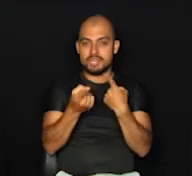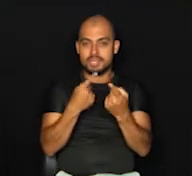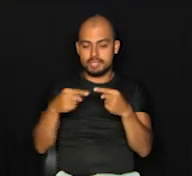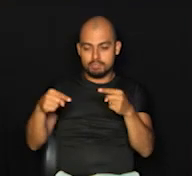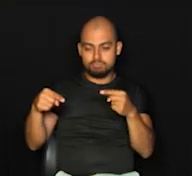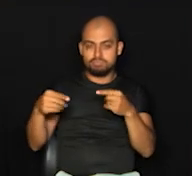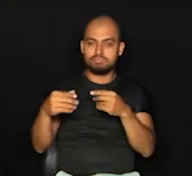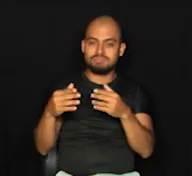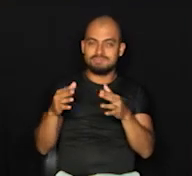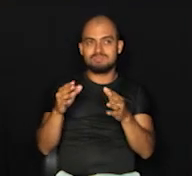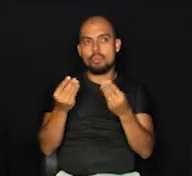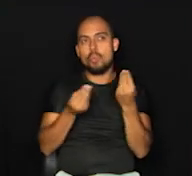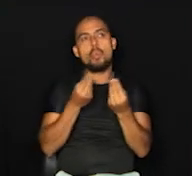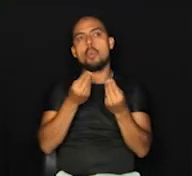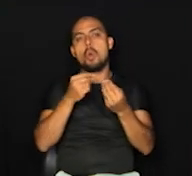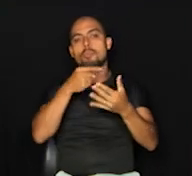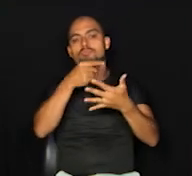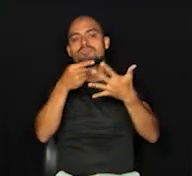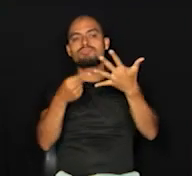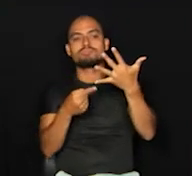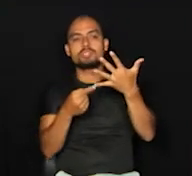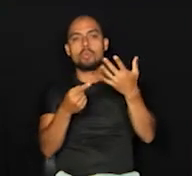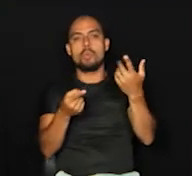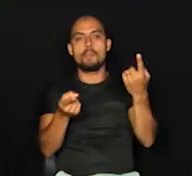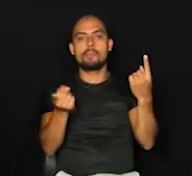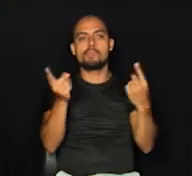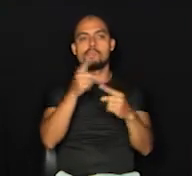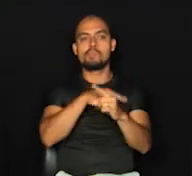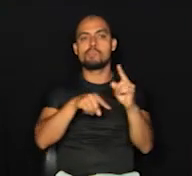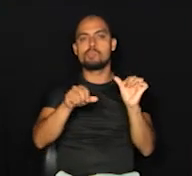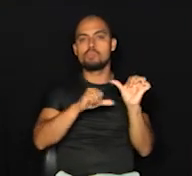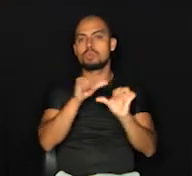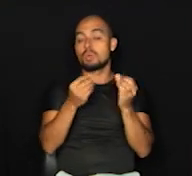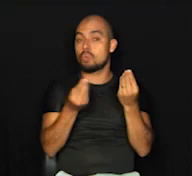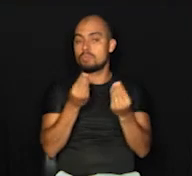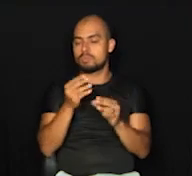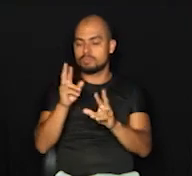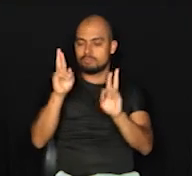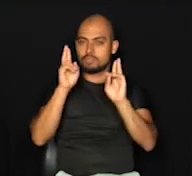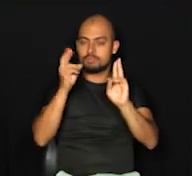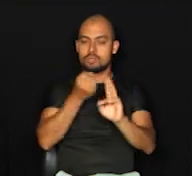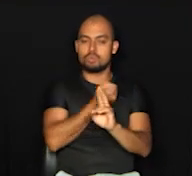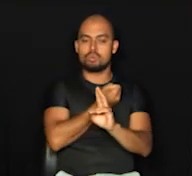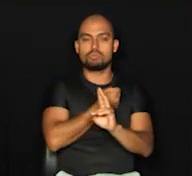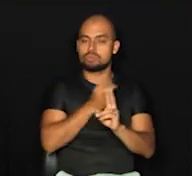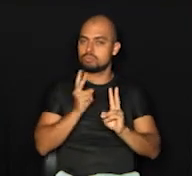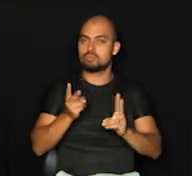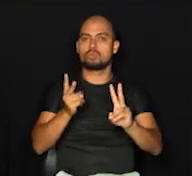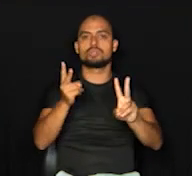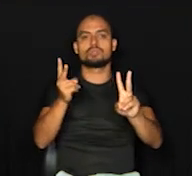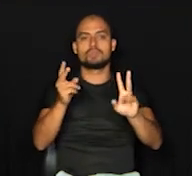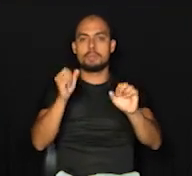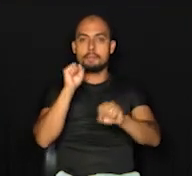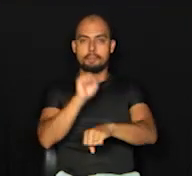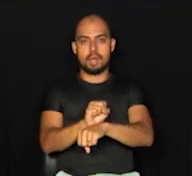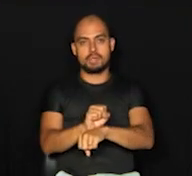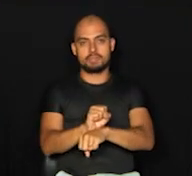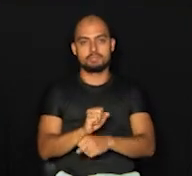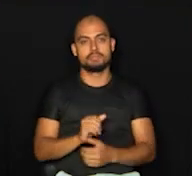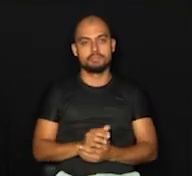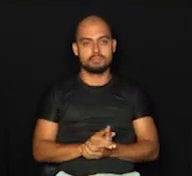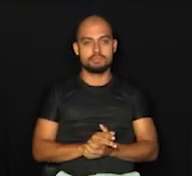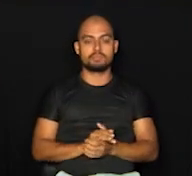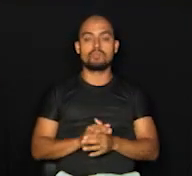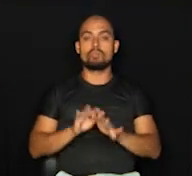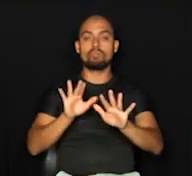é difícil mudar esse top 5, mas a gente espera então que esses números eles fiquem mais ou menos por aí estagnados. Agora vamos